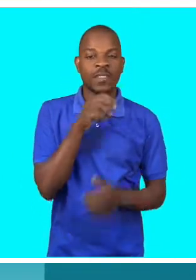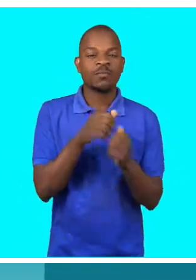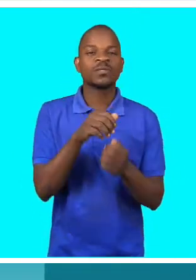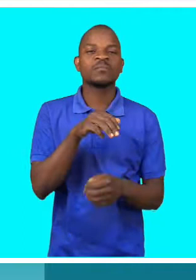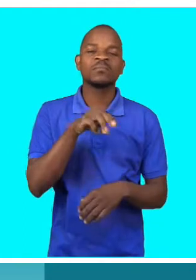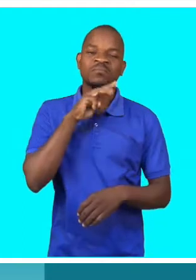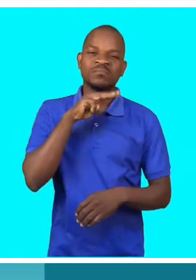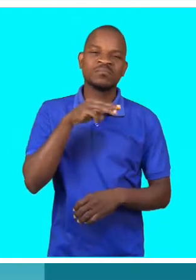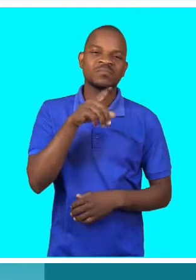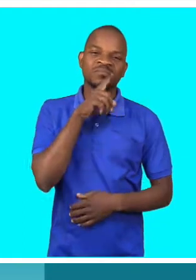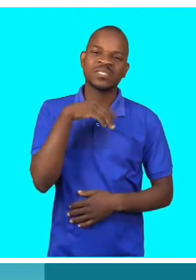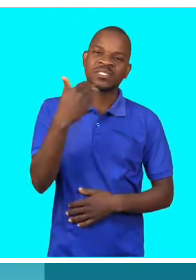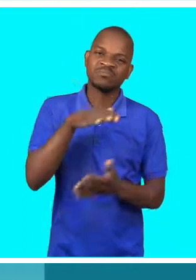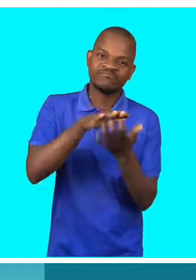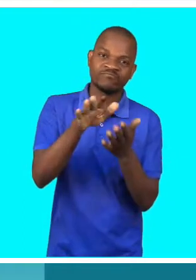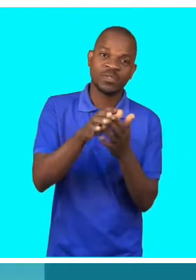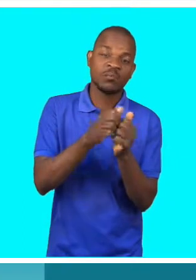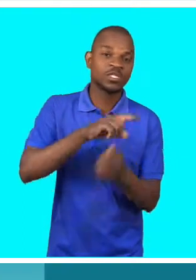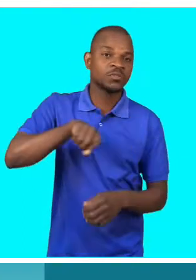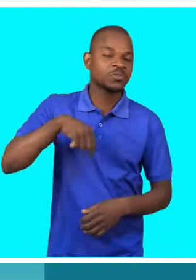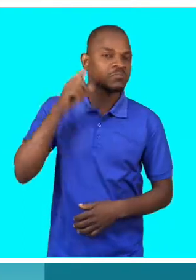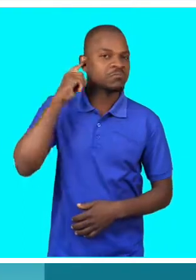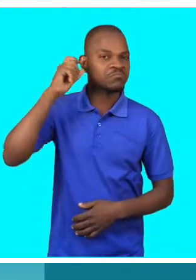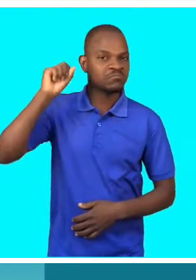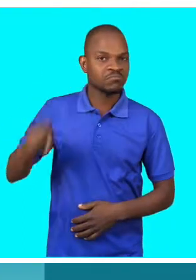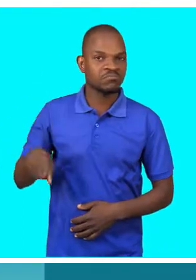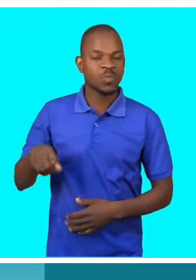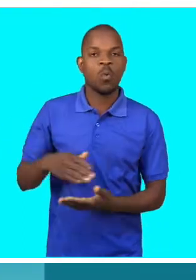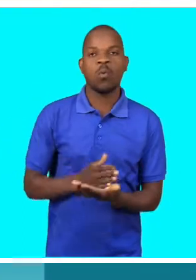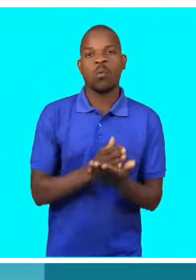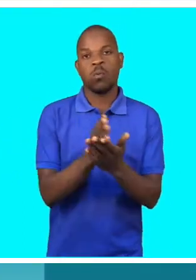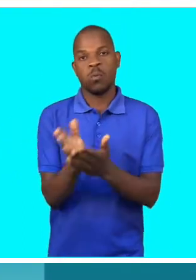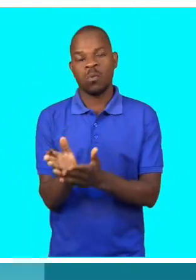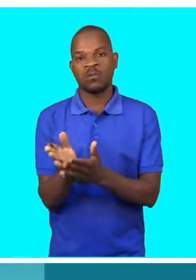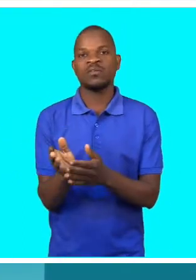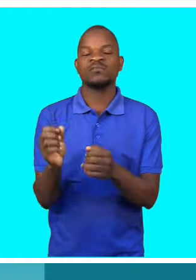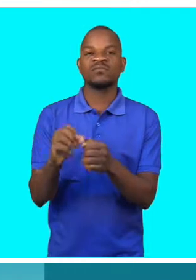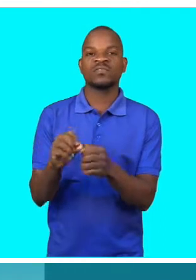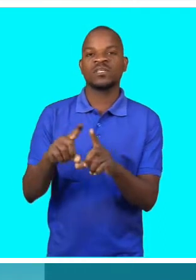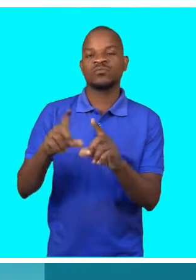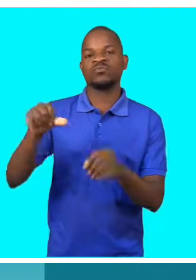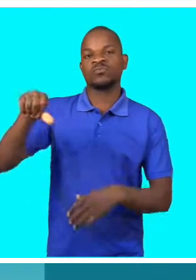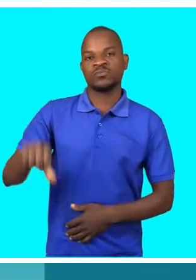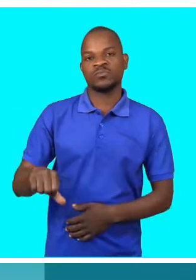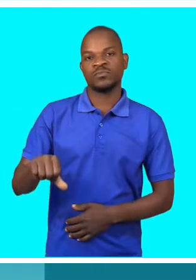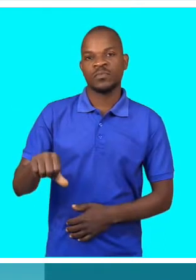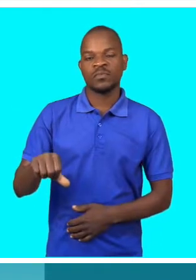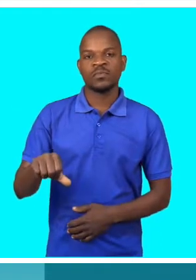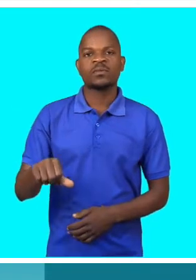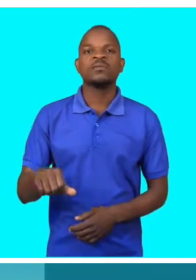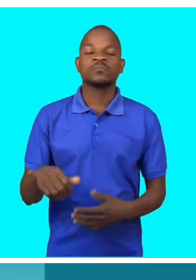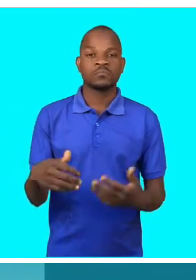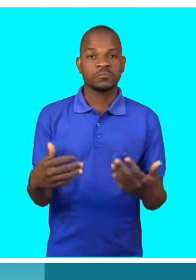punição para os pais, que eles gritam também em casa. dando conselhos, mas nós é que nós não ouvimos. Nós saímos